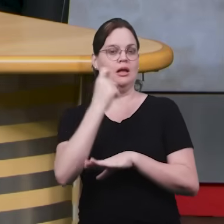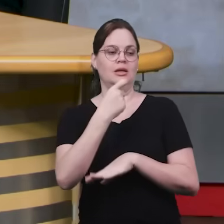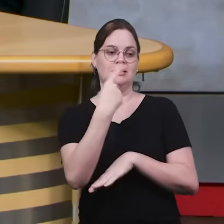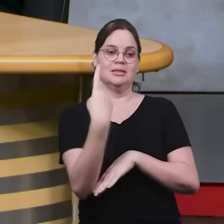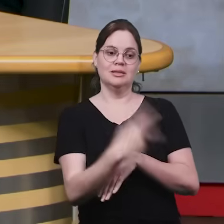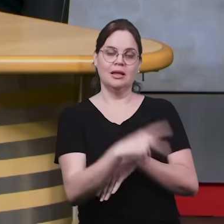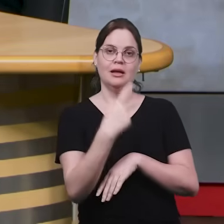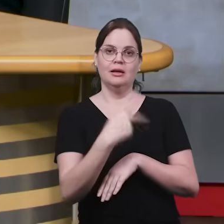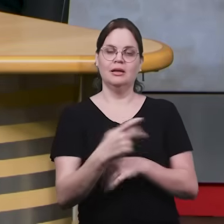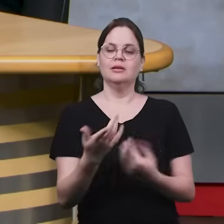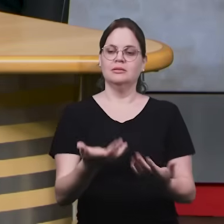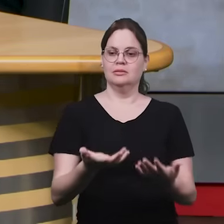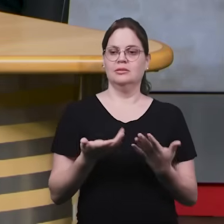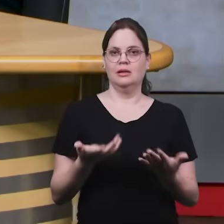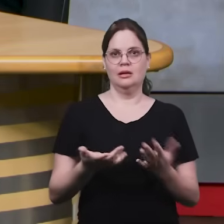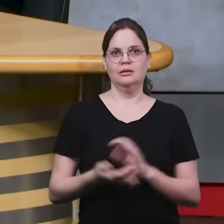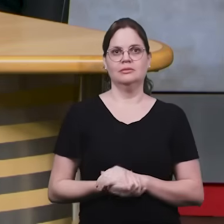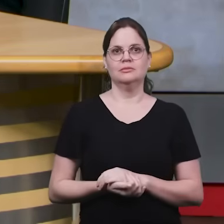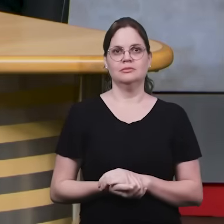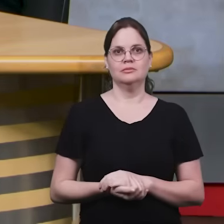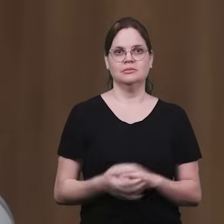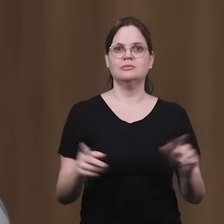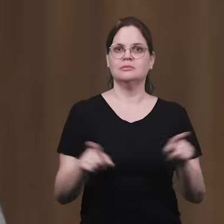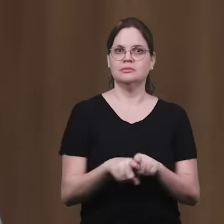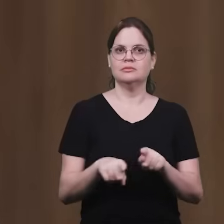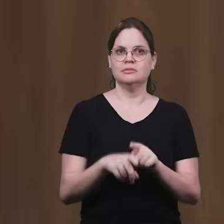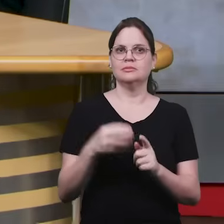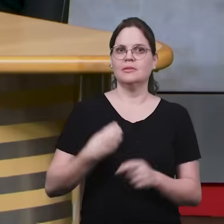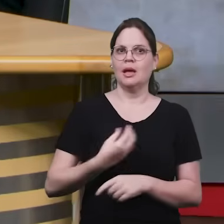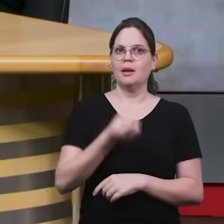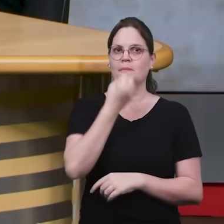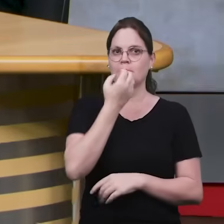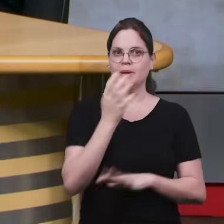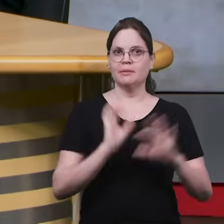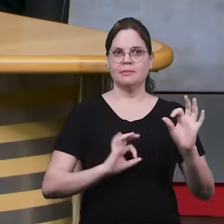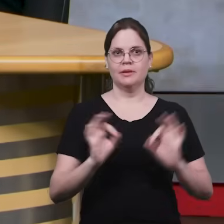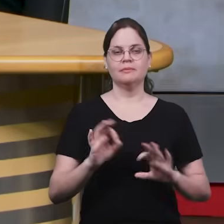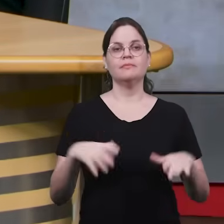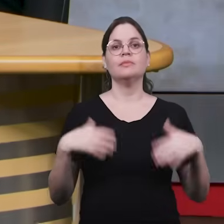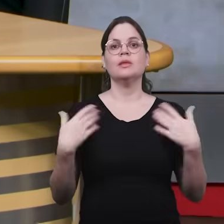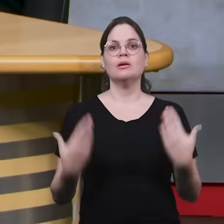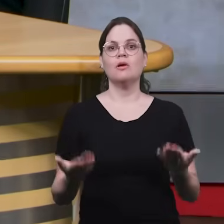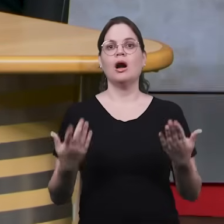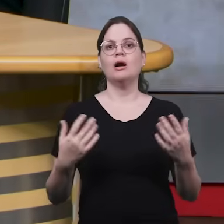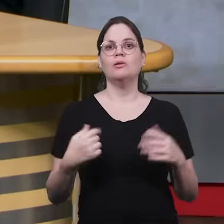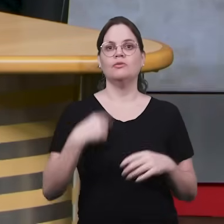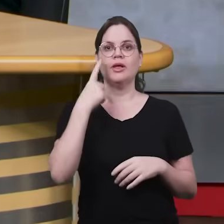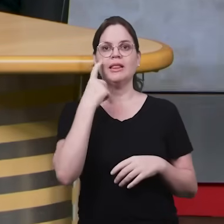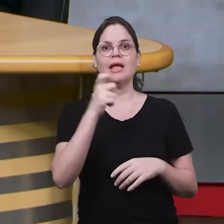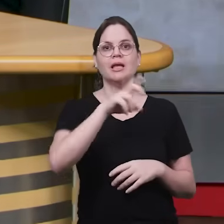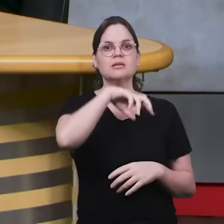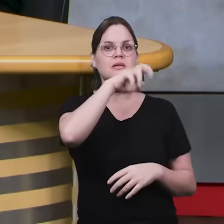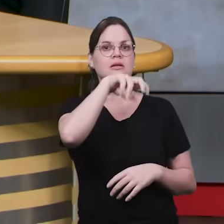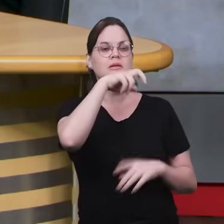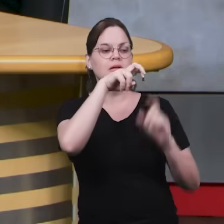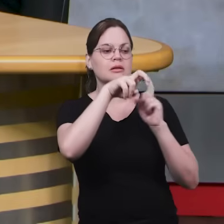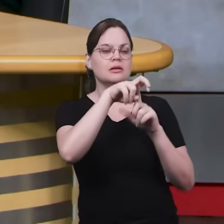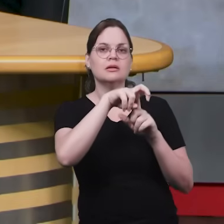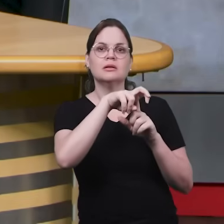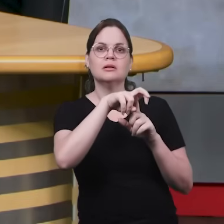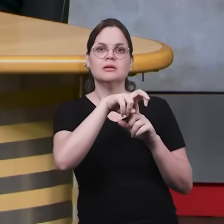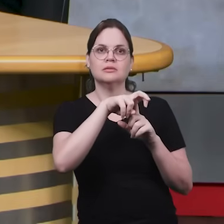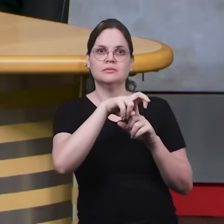Há um interesse por trás. É bem preparado, né? Intencional, né? Qual foi o interesse da